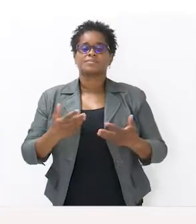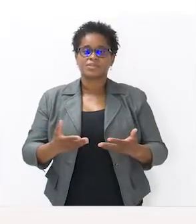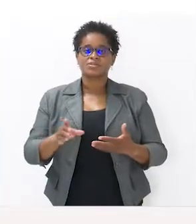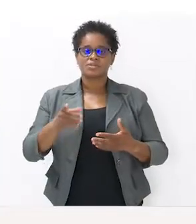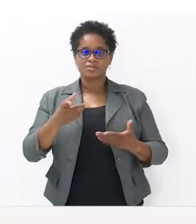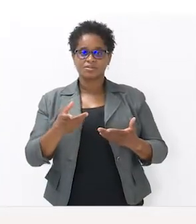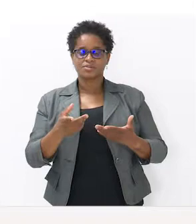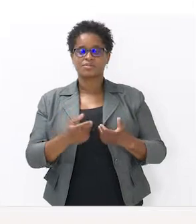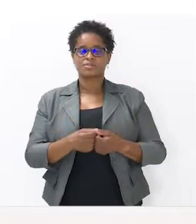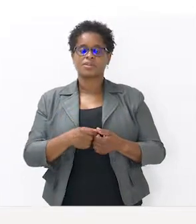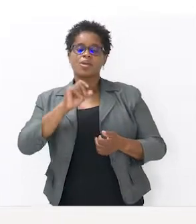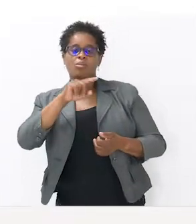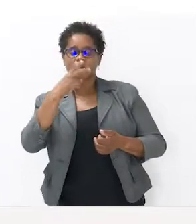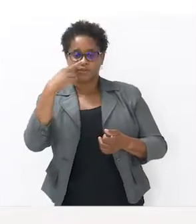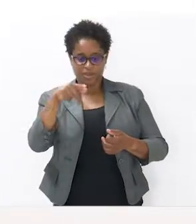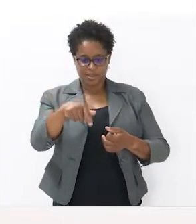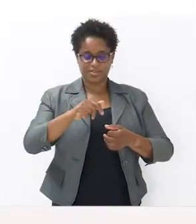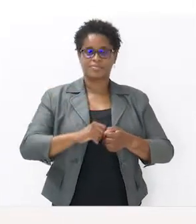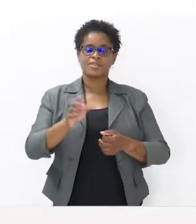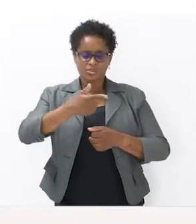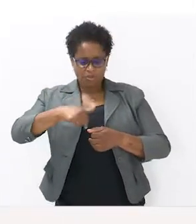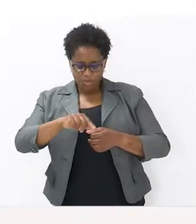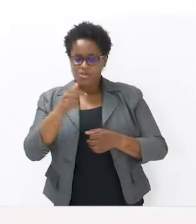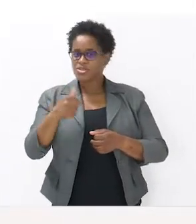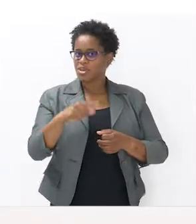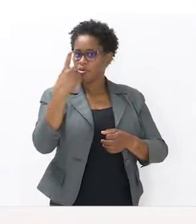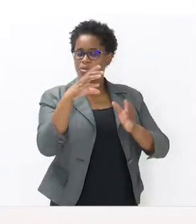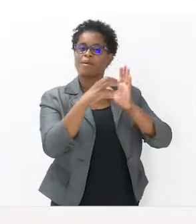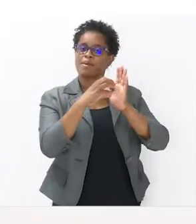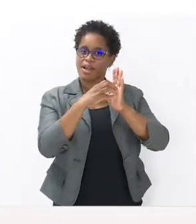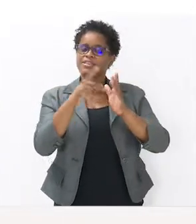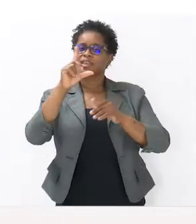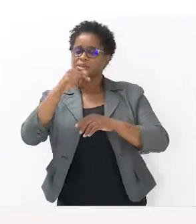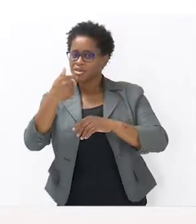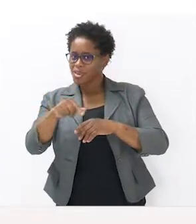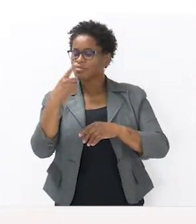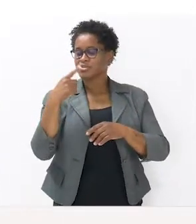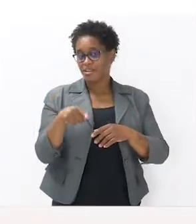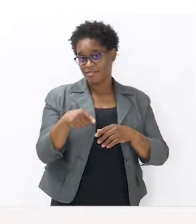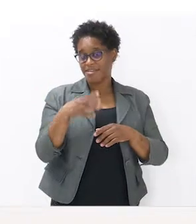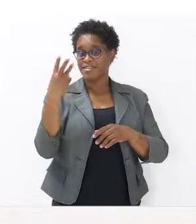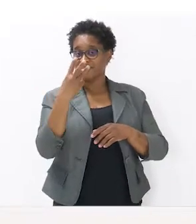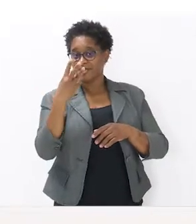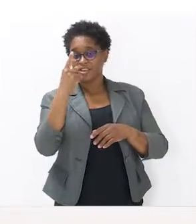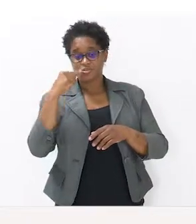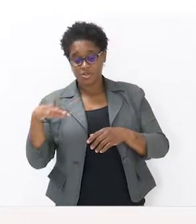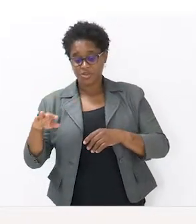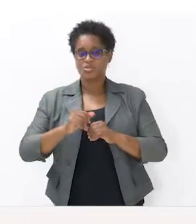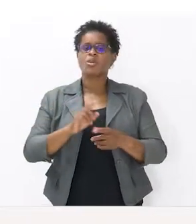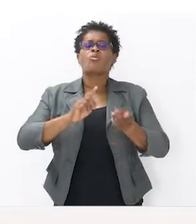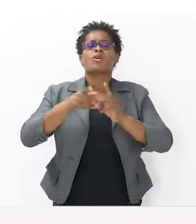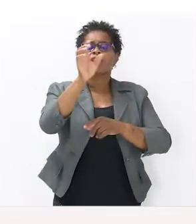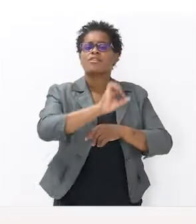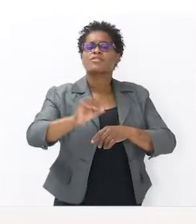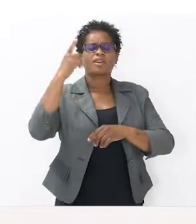Prontos, como podem ver aqui, nós temos uma imagem e temos aqui 3 meninos. O que é